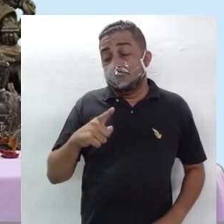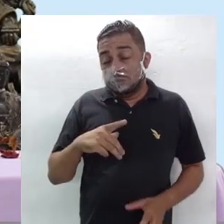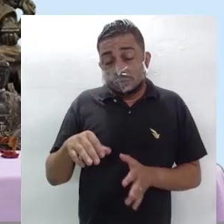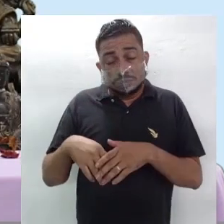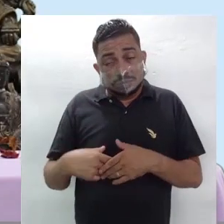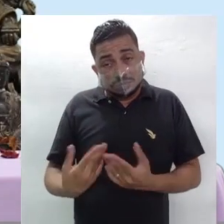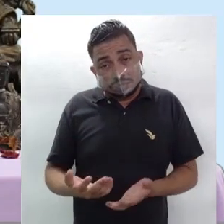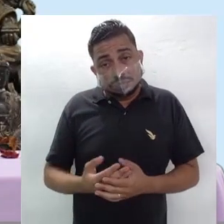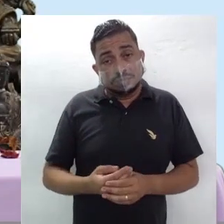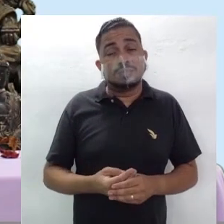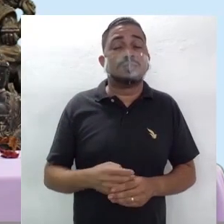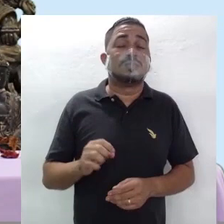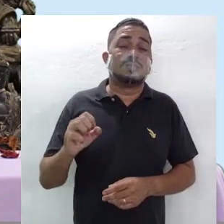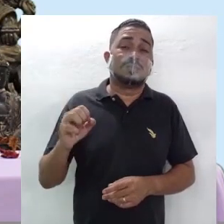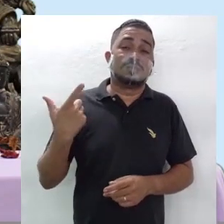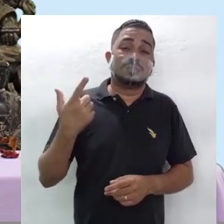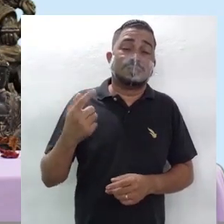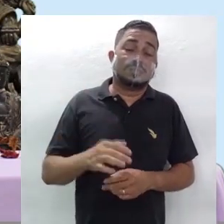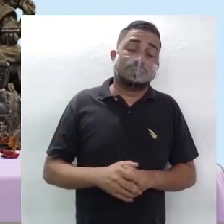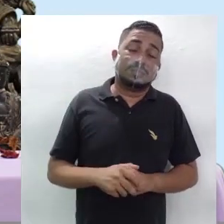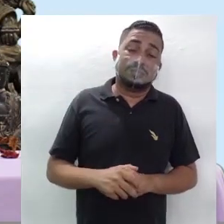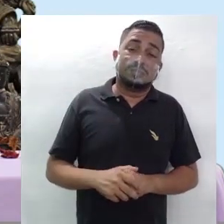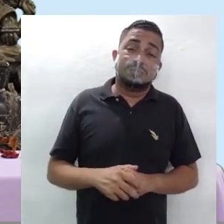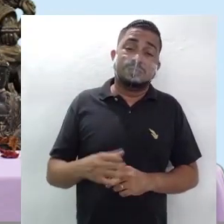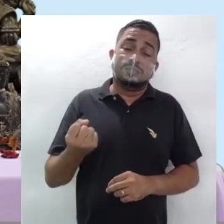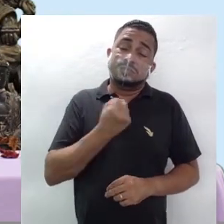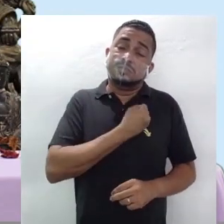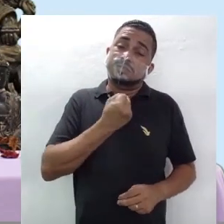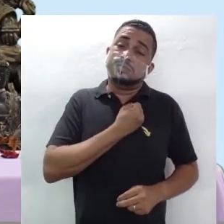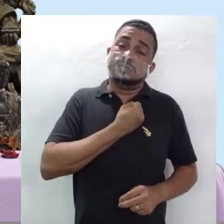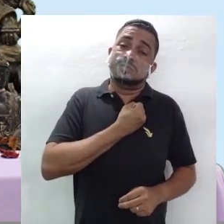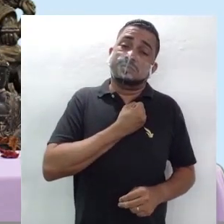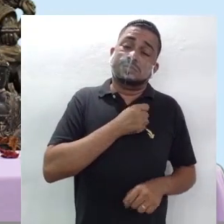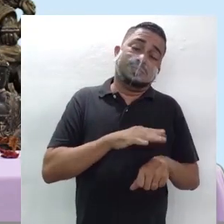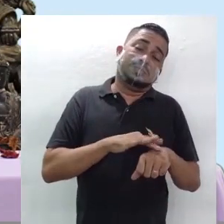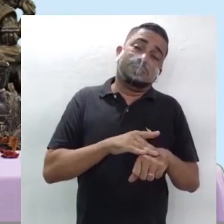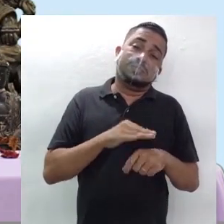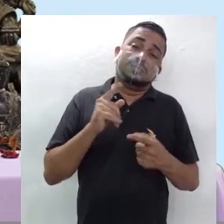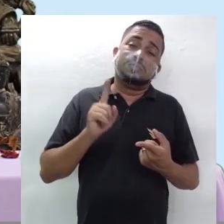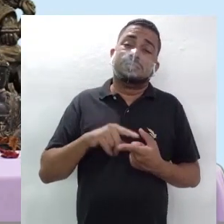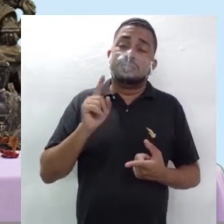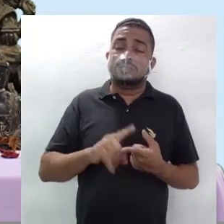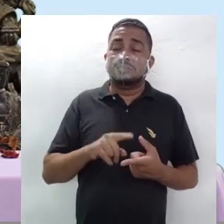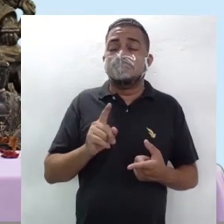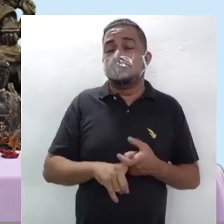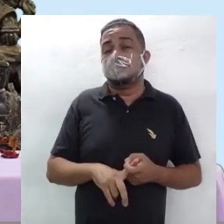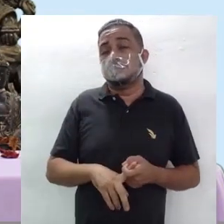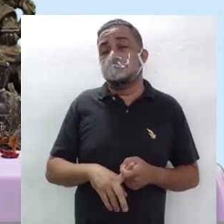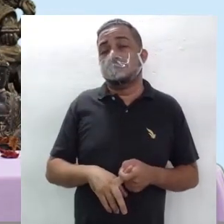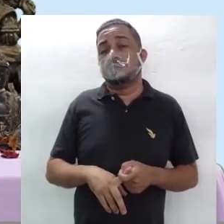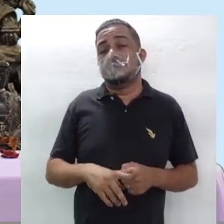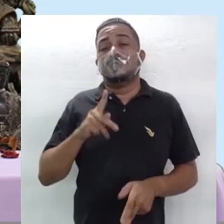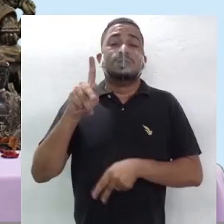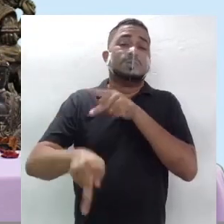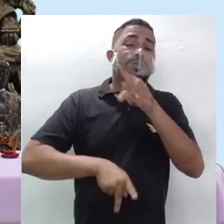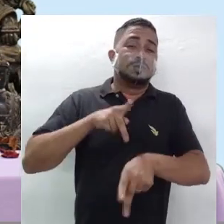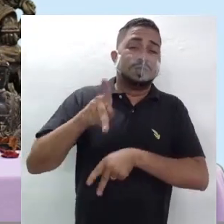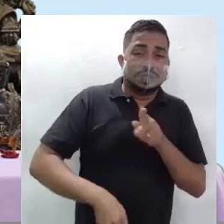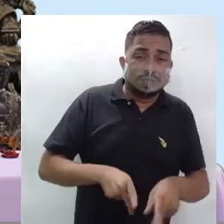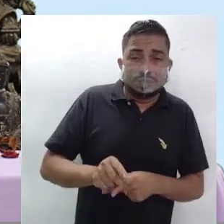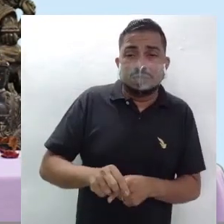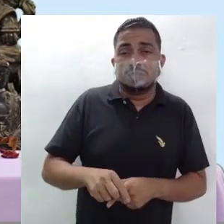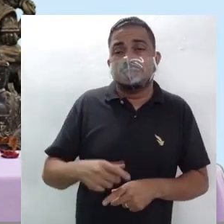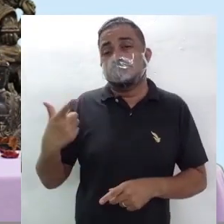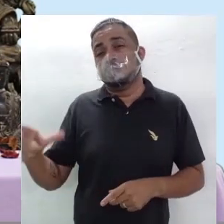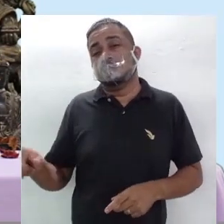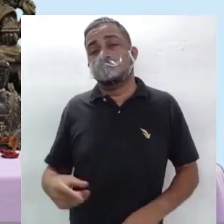acarreta, consequentemente, lógico, um número de doenças também, né? De doenças na